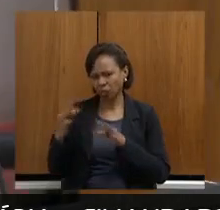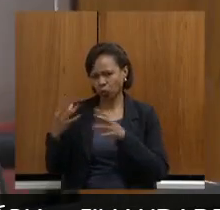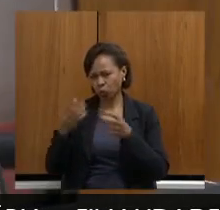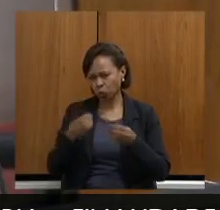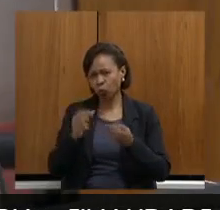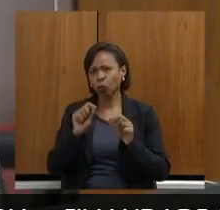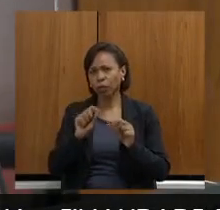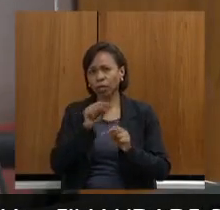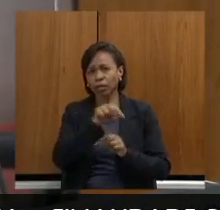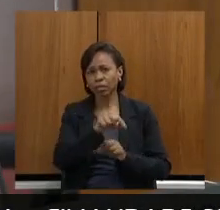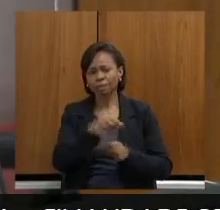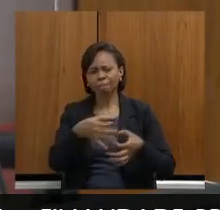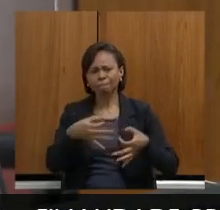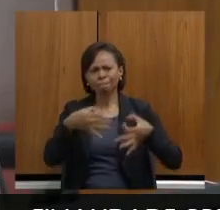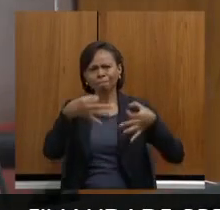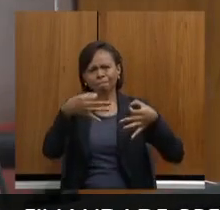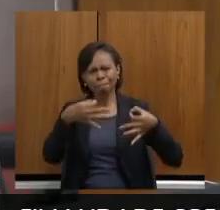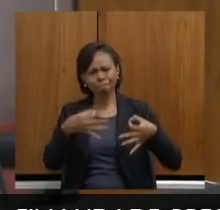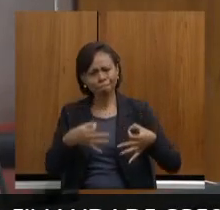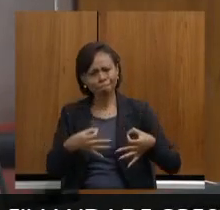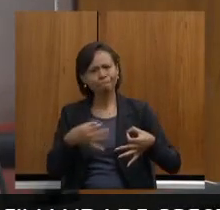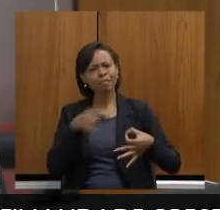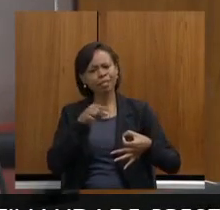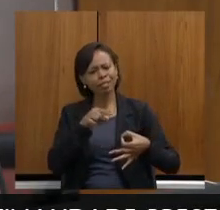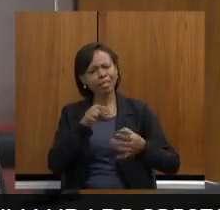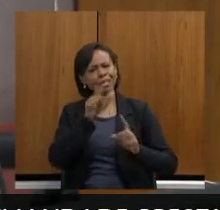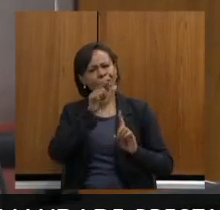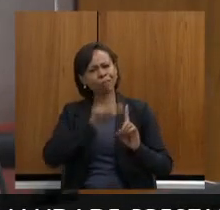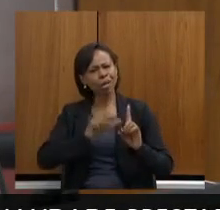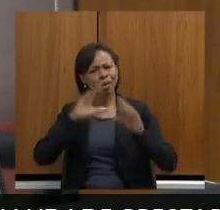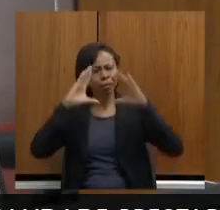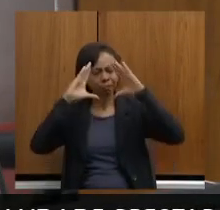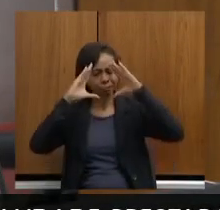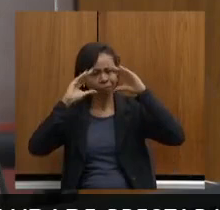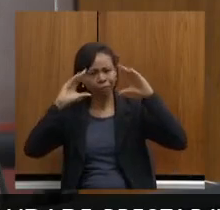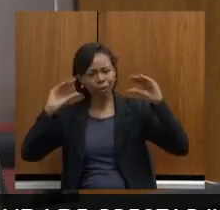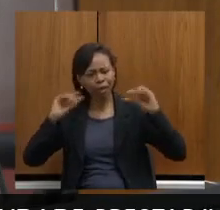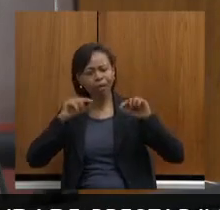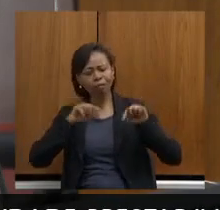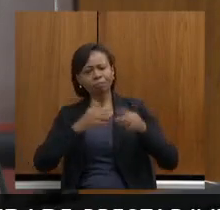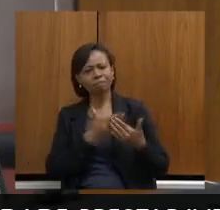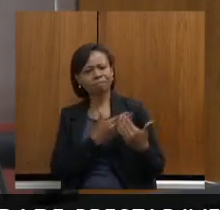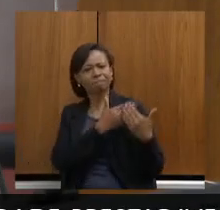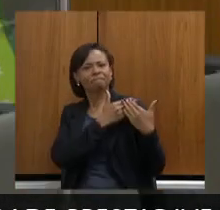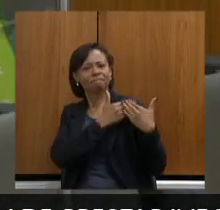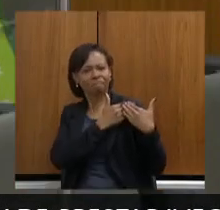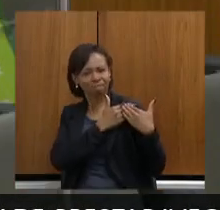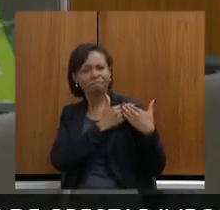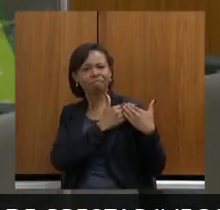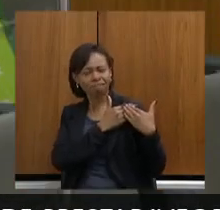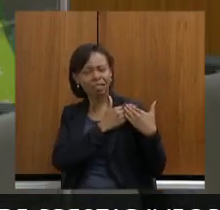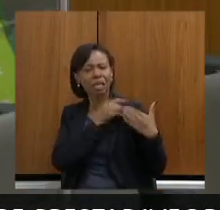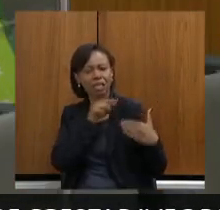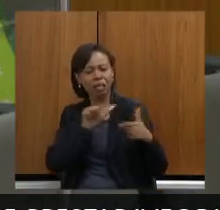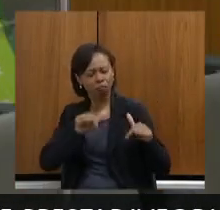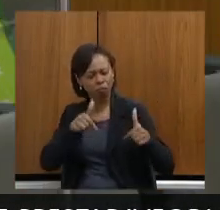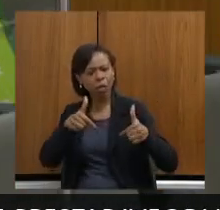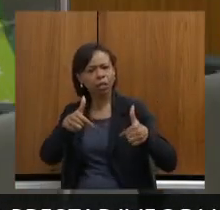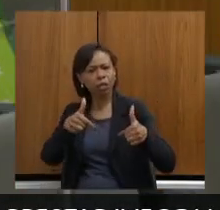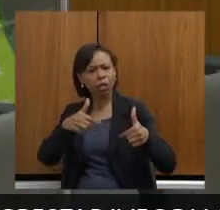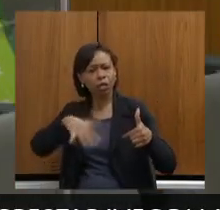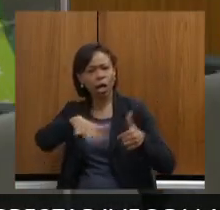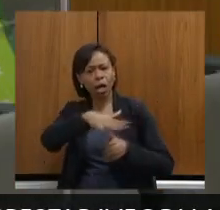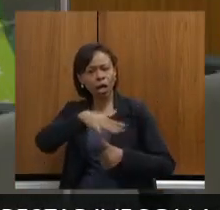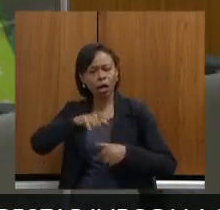correta pela correção pela Tranquilidade e acima de tudo pela responsabilidade com que vem lidando com as dificuldades do setor